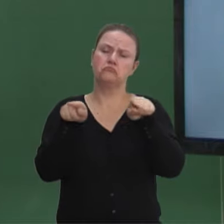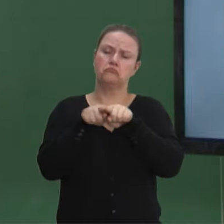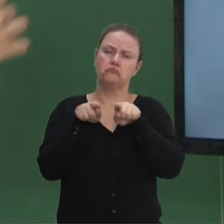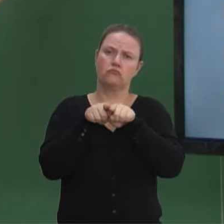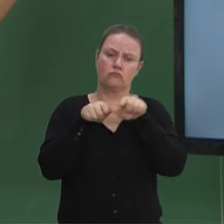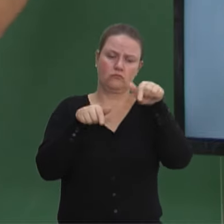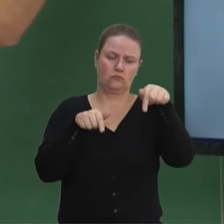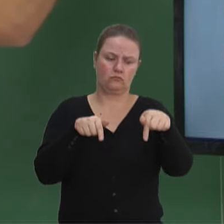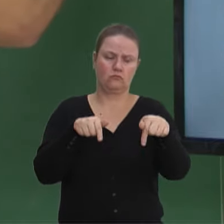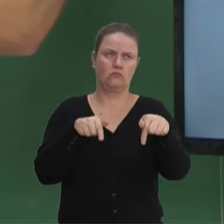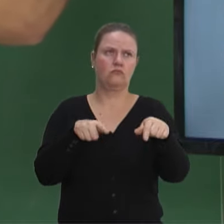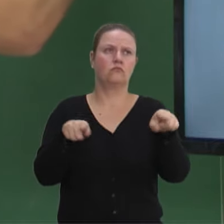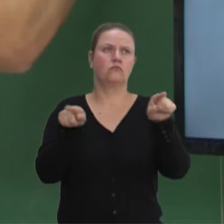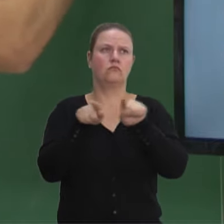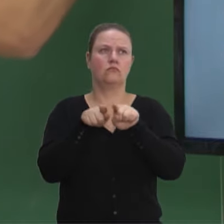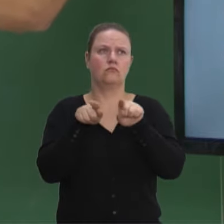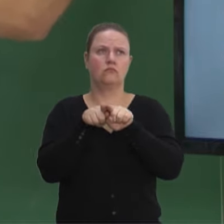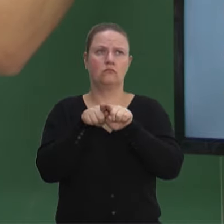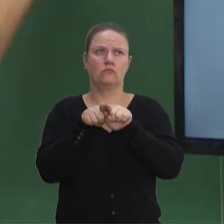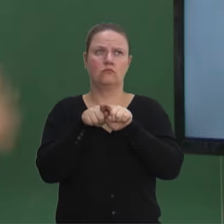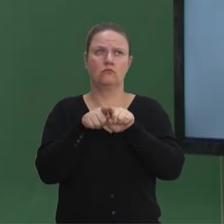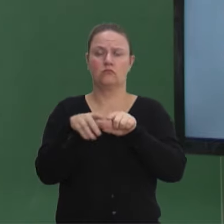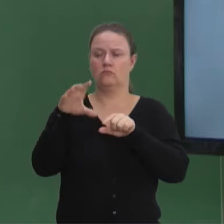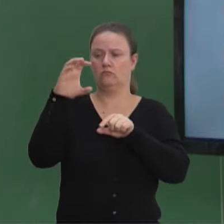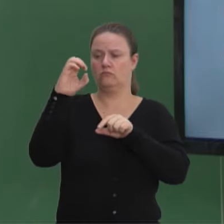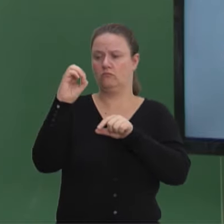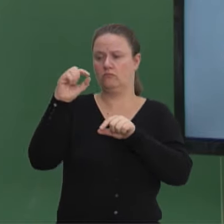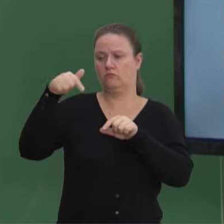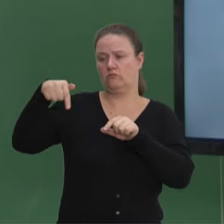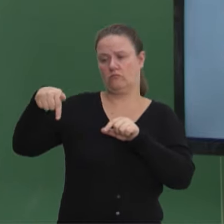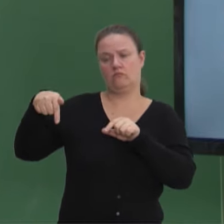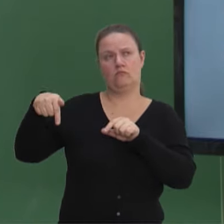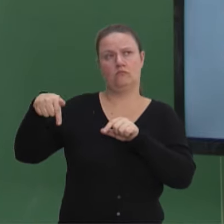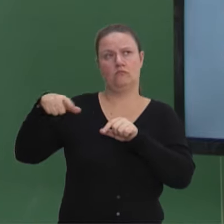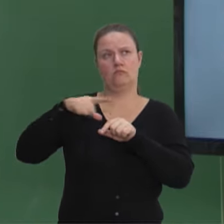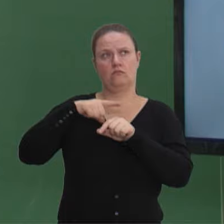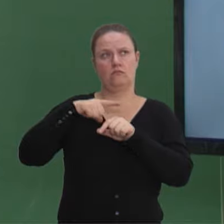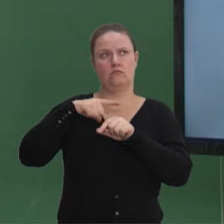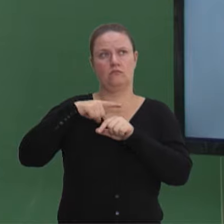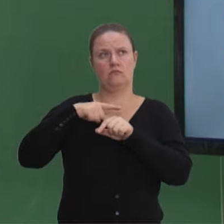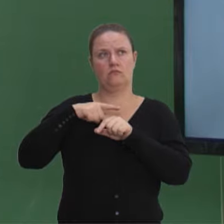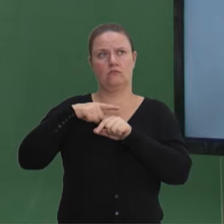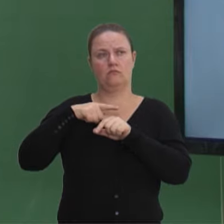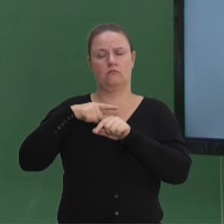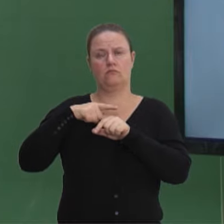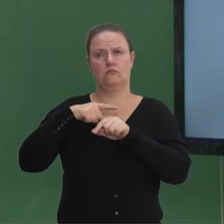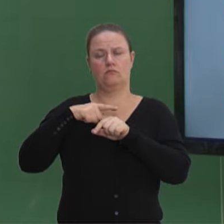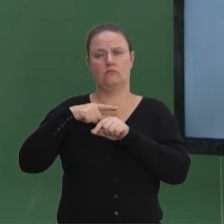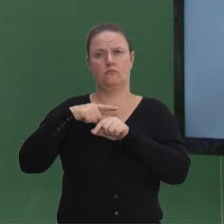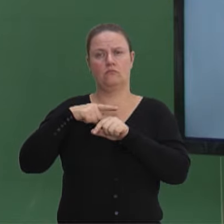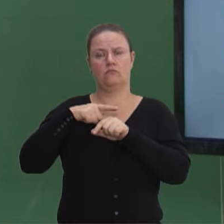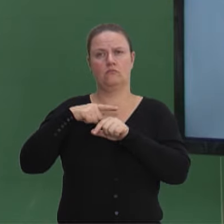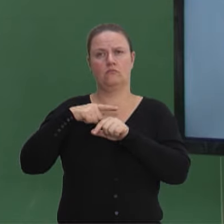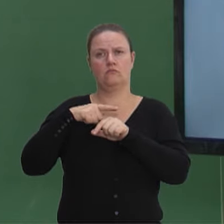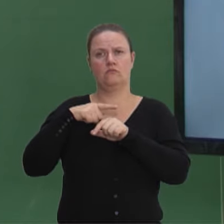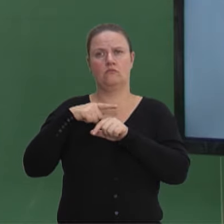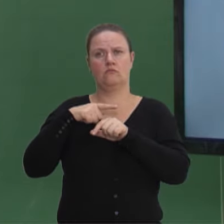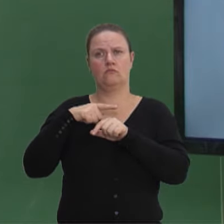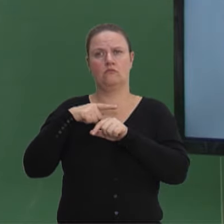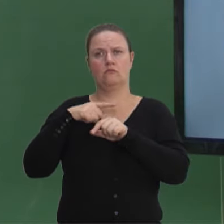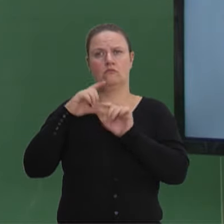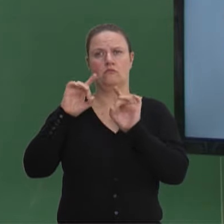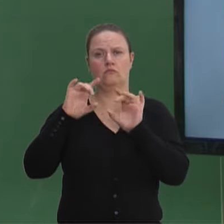0 e Q. Eu tenho esses dois caras aqui, né? Não tenho? Então,